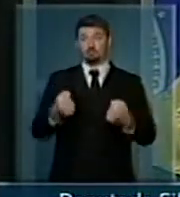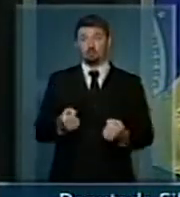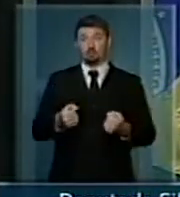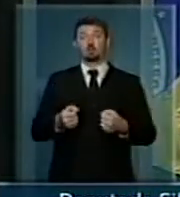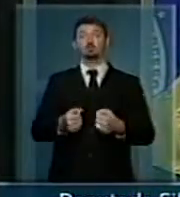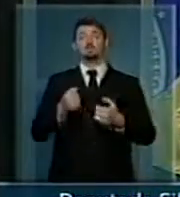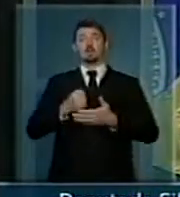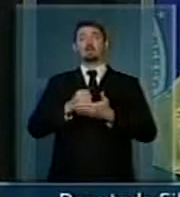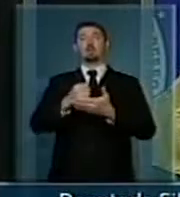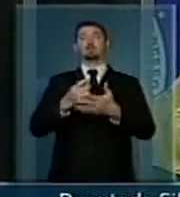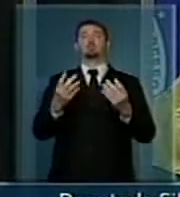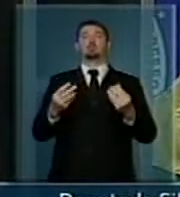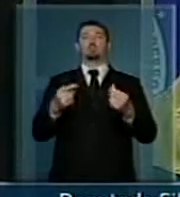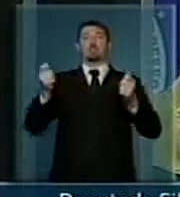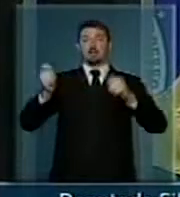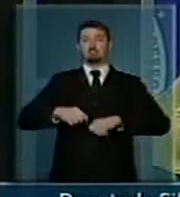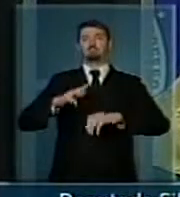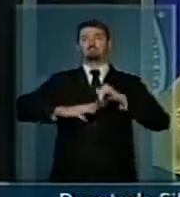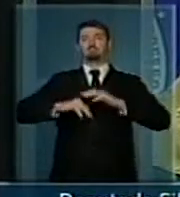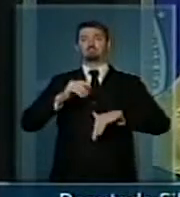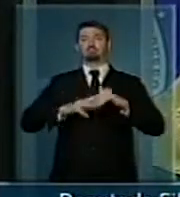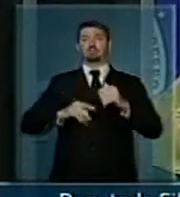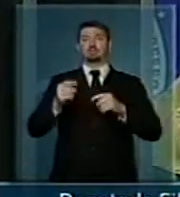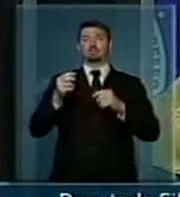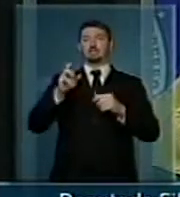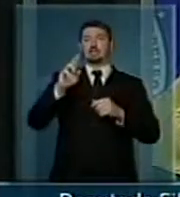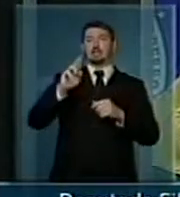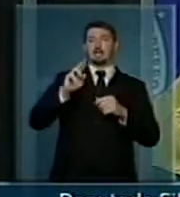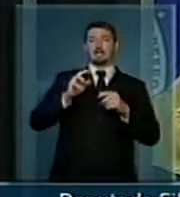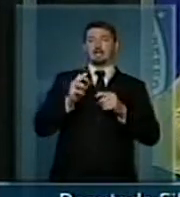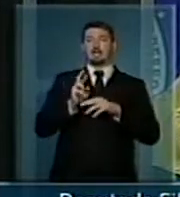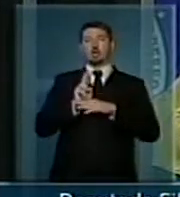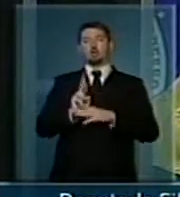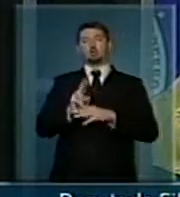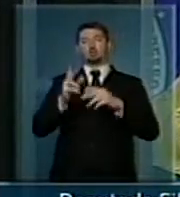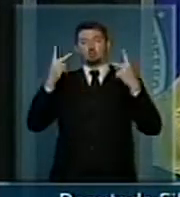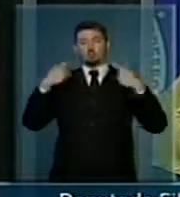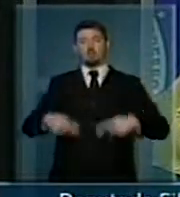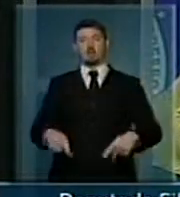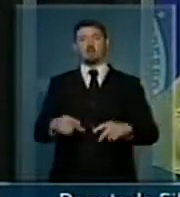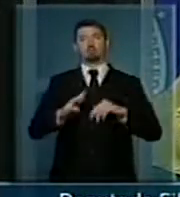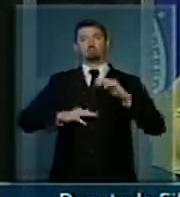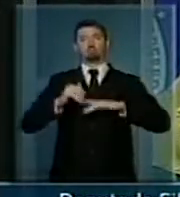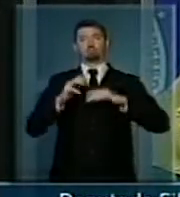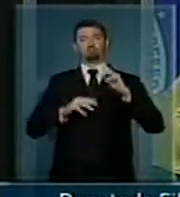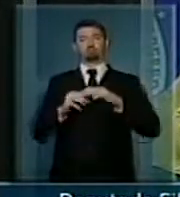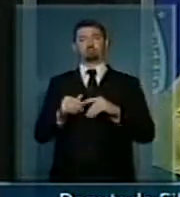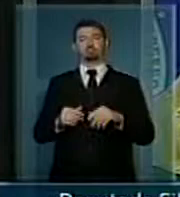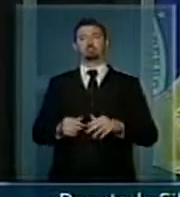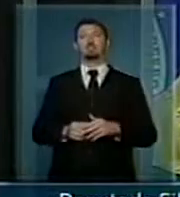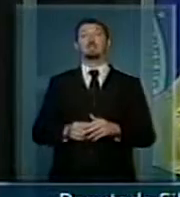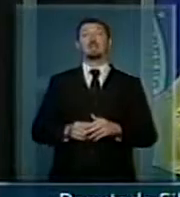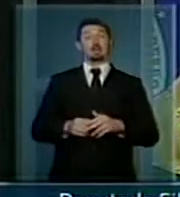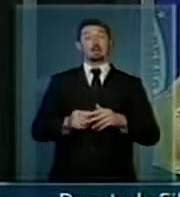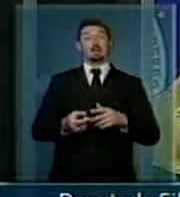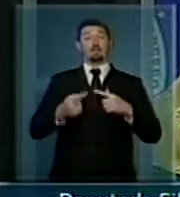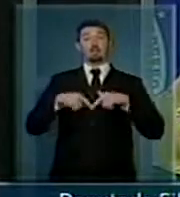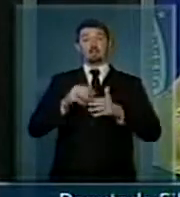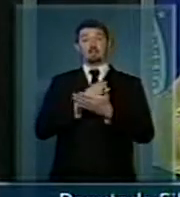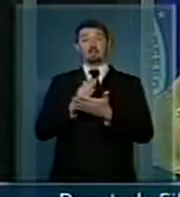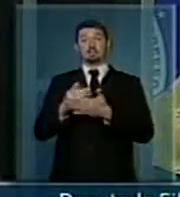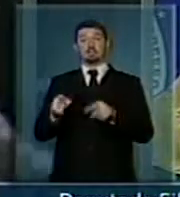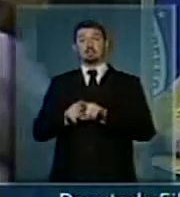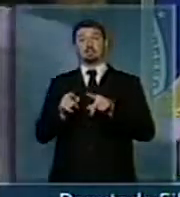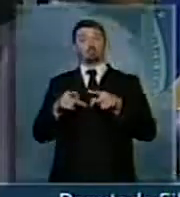vai contribuir para a capacitação de recursos humanos altamente qualificados. O programa financiará estudantes